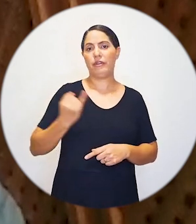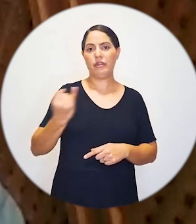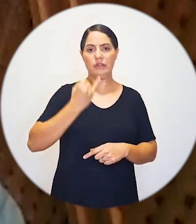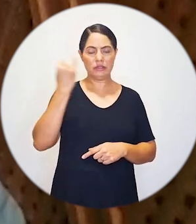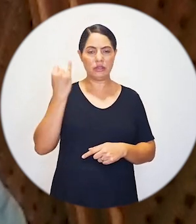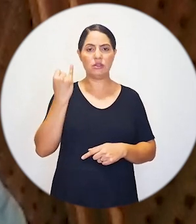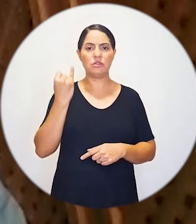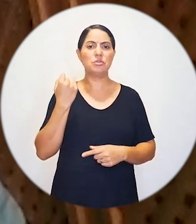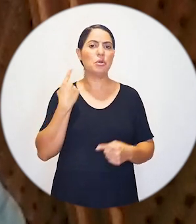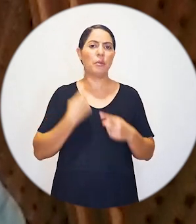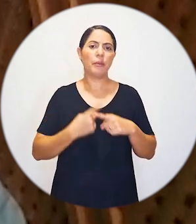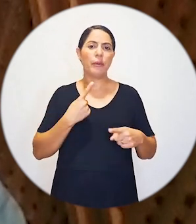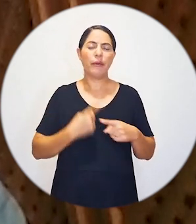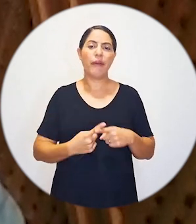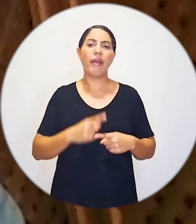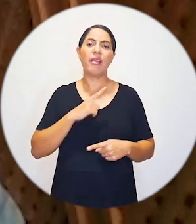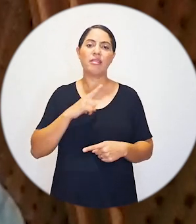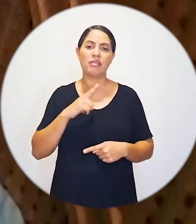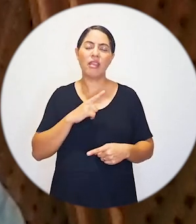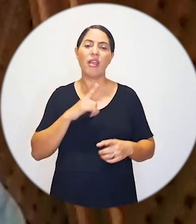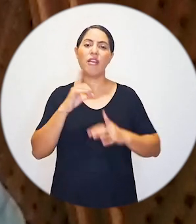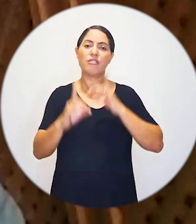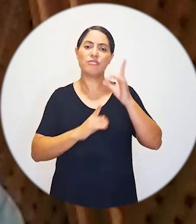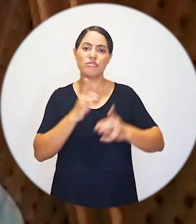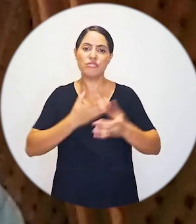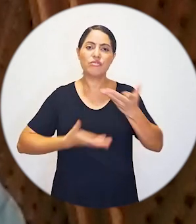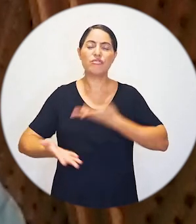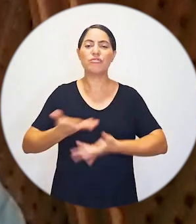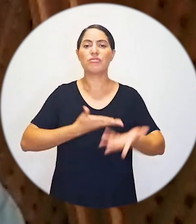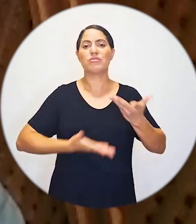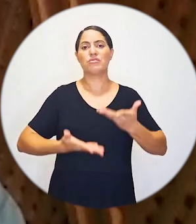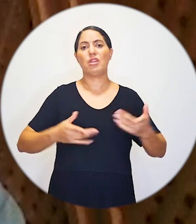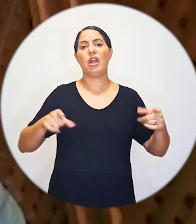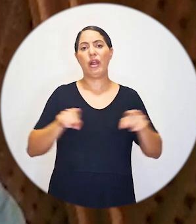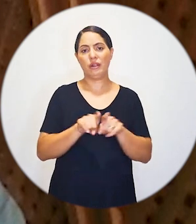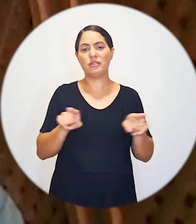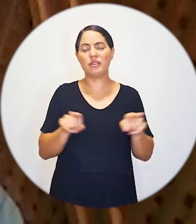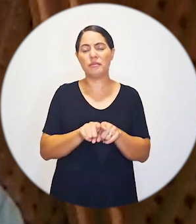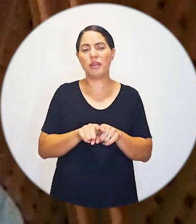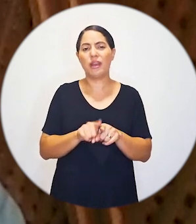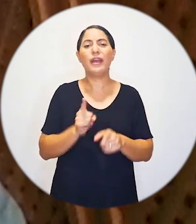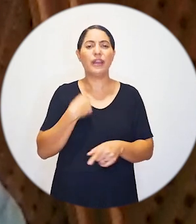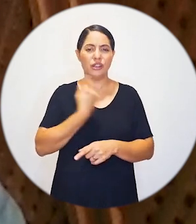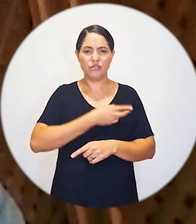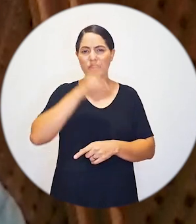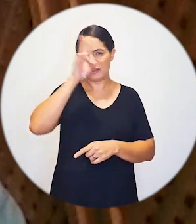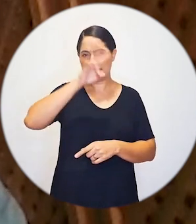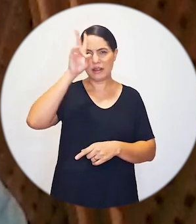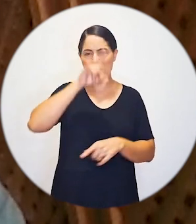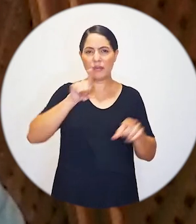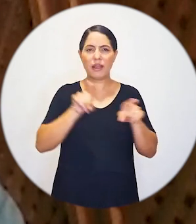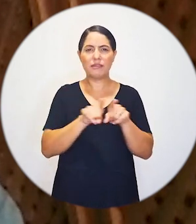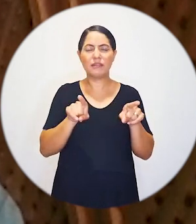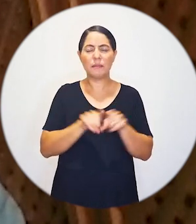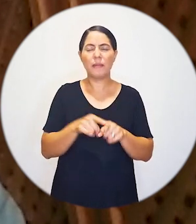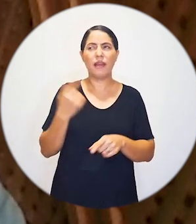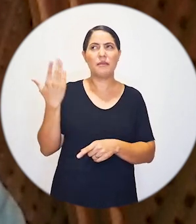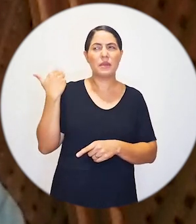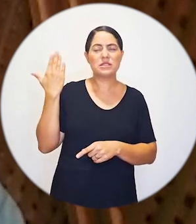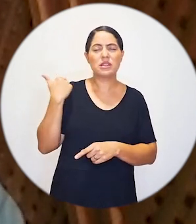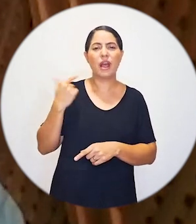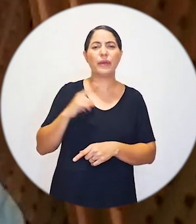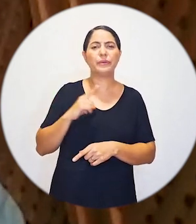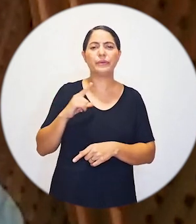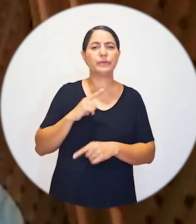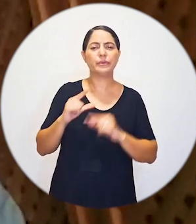passo para frente, sempre à base de muito diálogo, de muito esforço comum. Lembrar que até bem pouco tempo, a